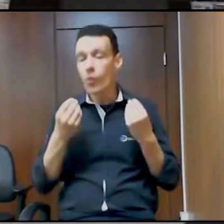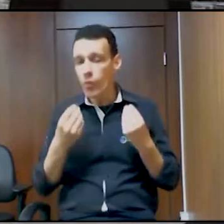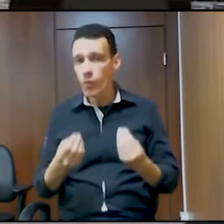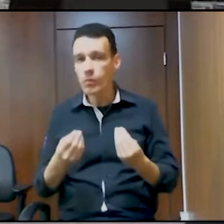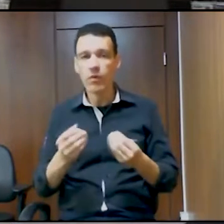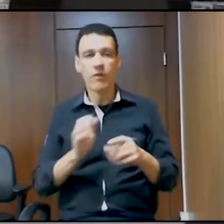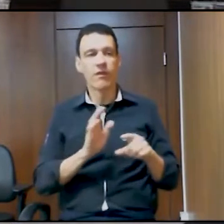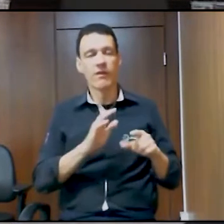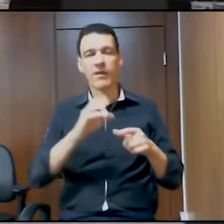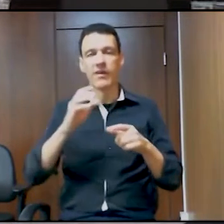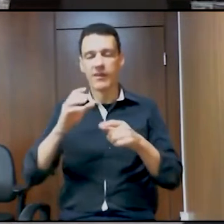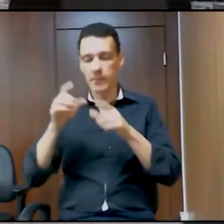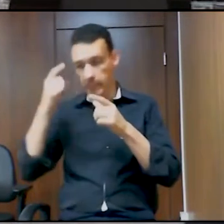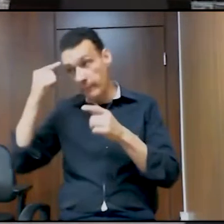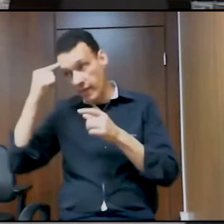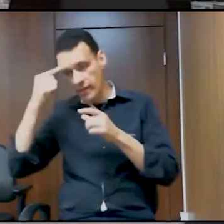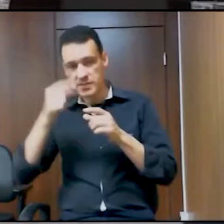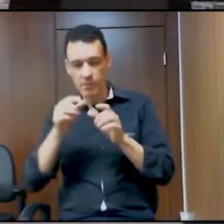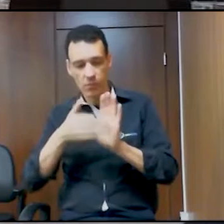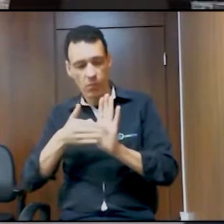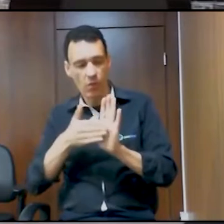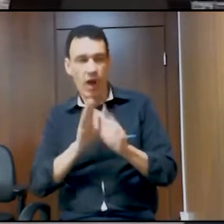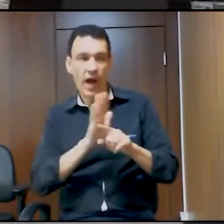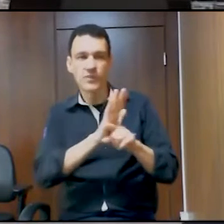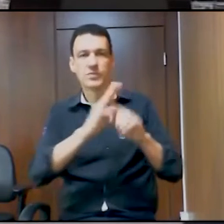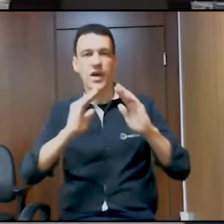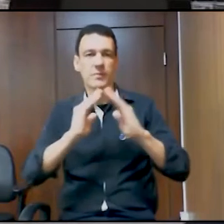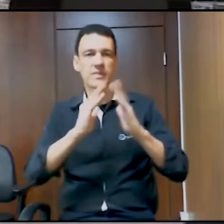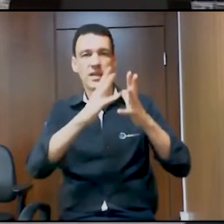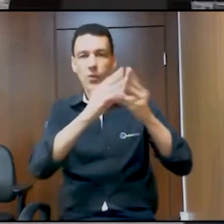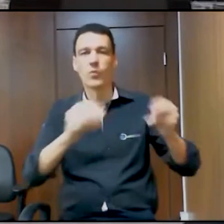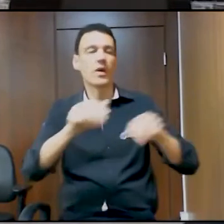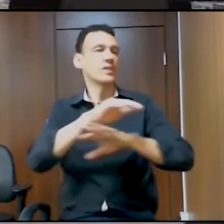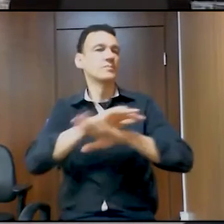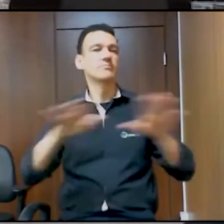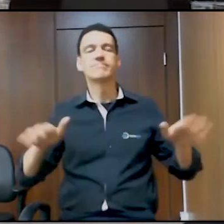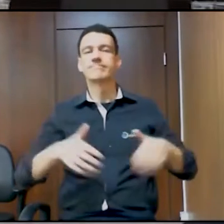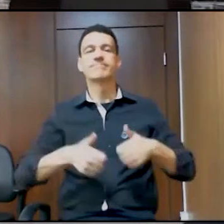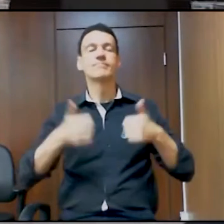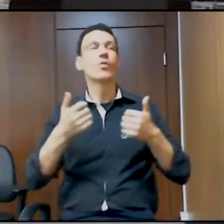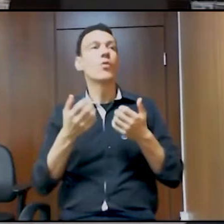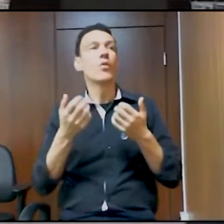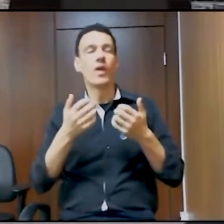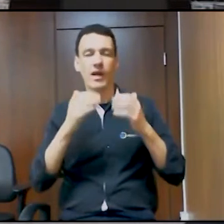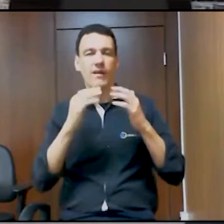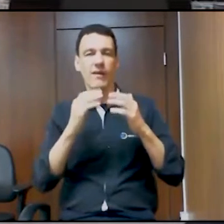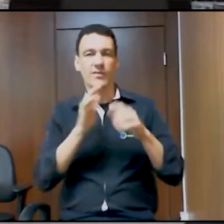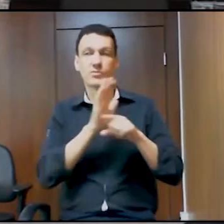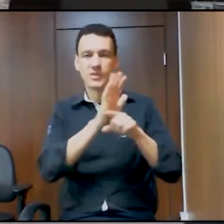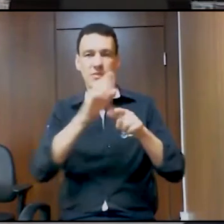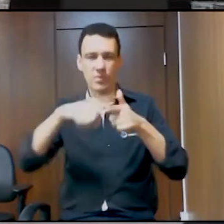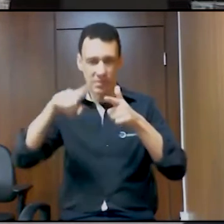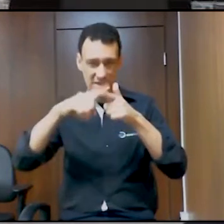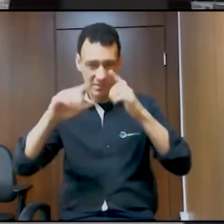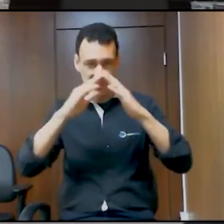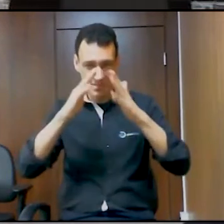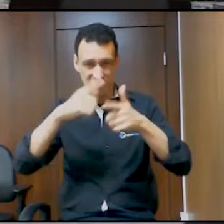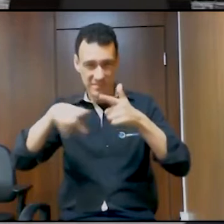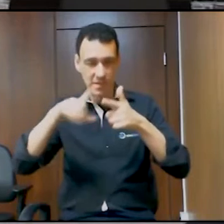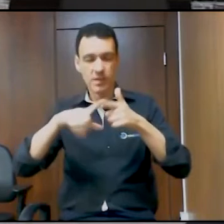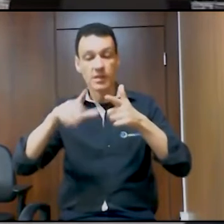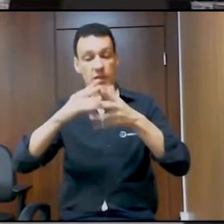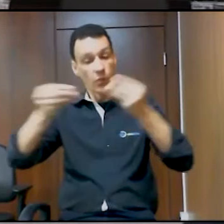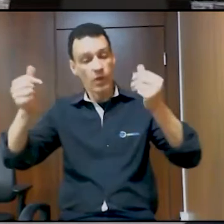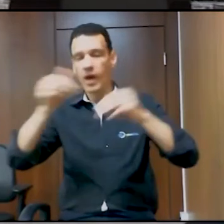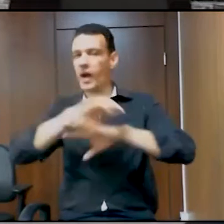que incorporem todos os custos da habitação? E aí a gente faz uma ponte pelo que já existe na lei, mas não está definido, que é o serviço de moradia